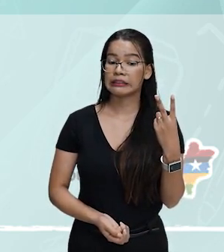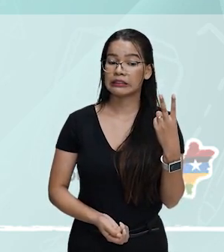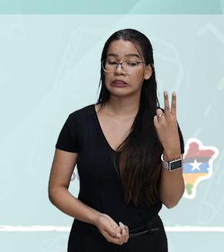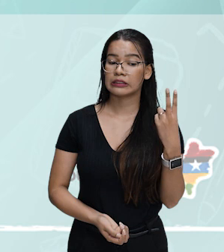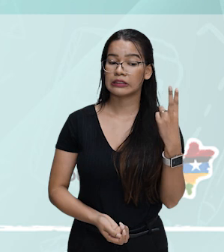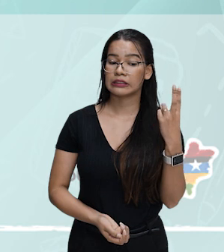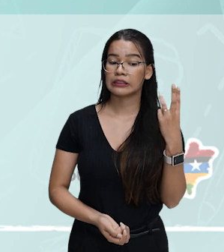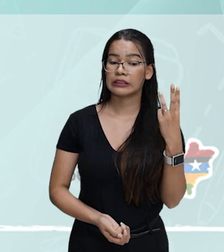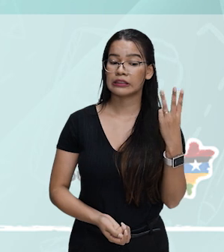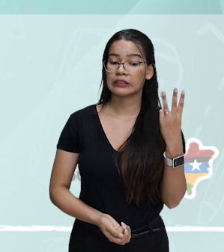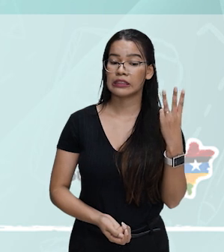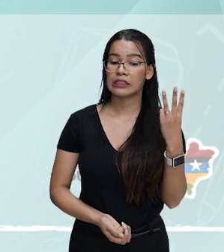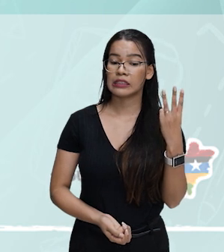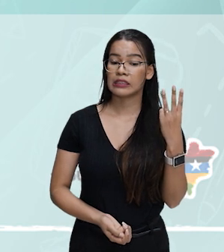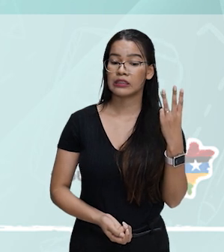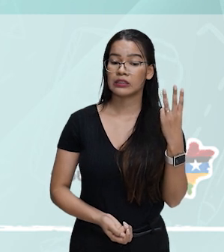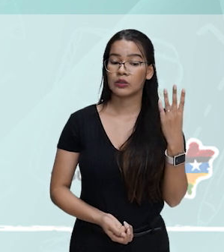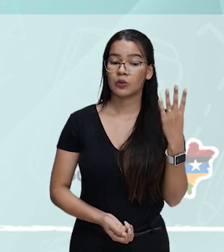alternativa.